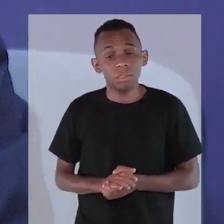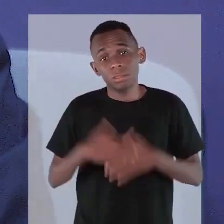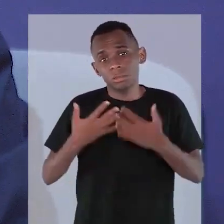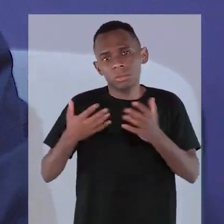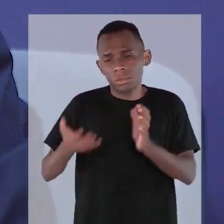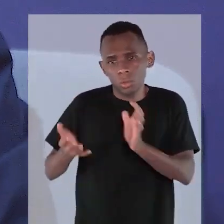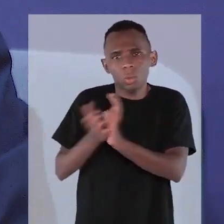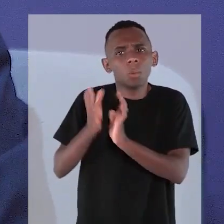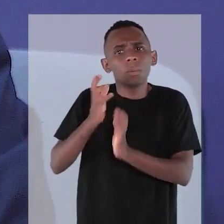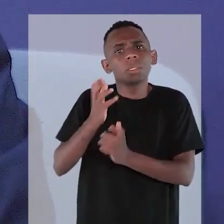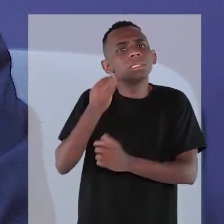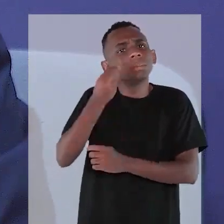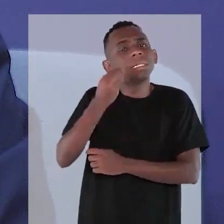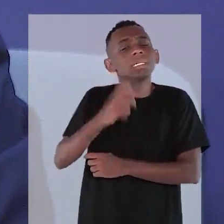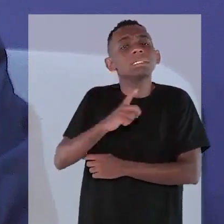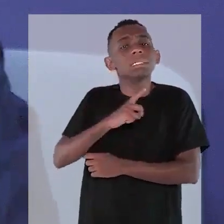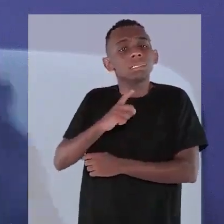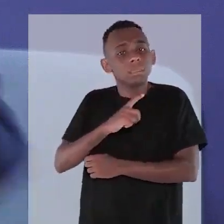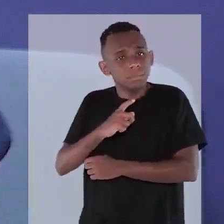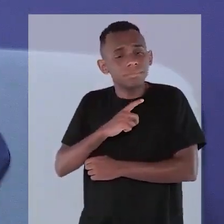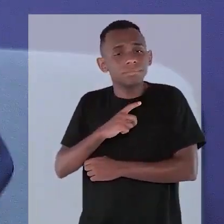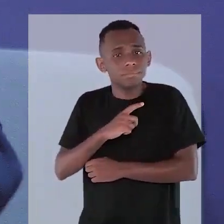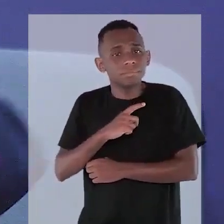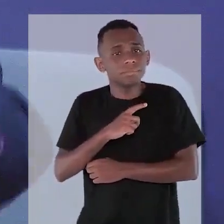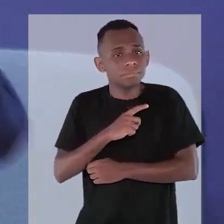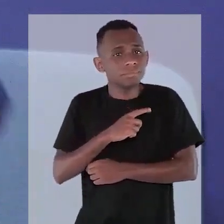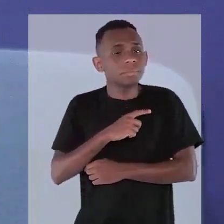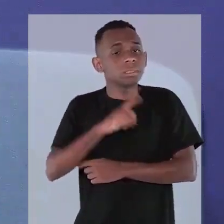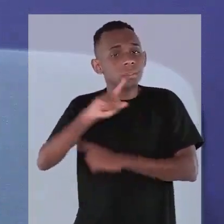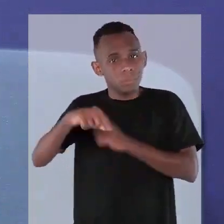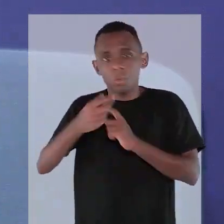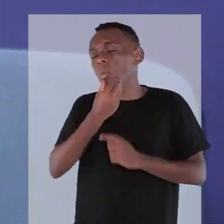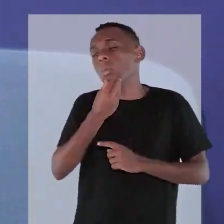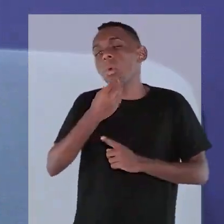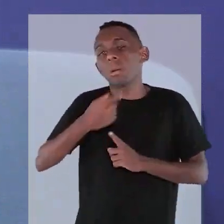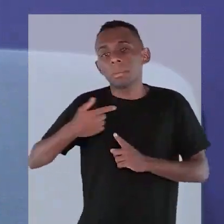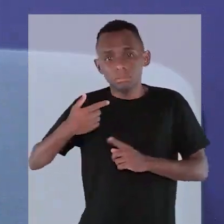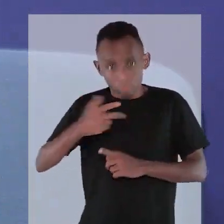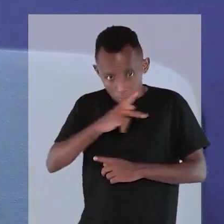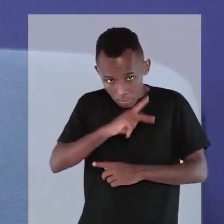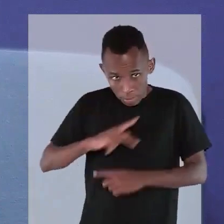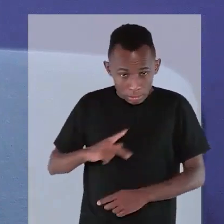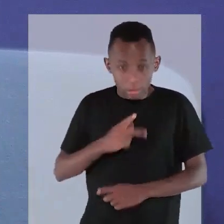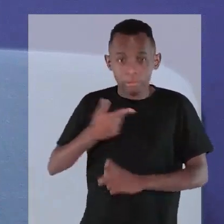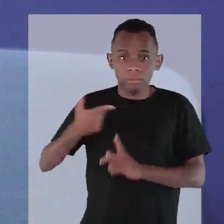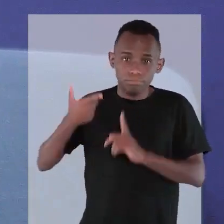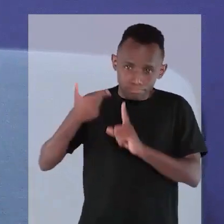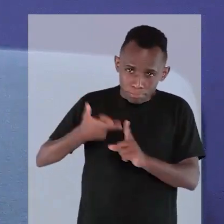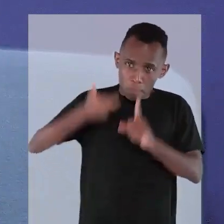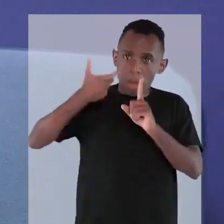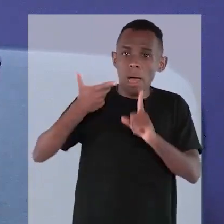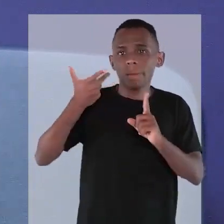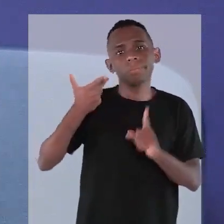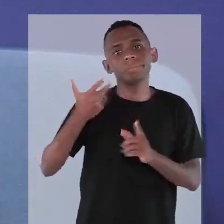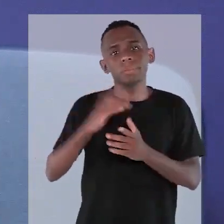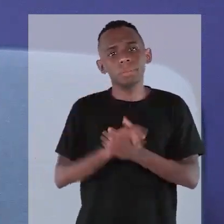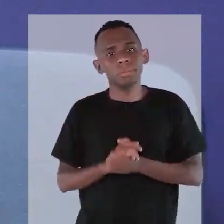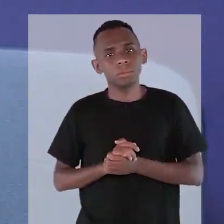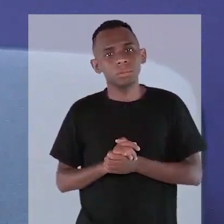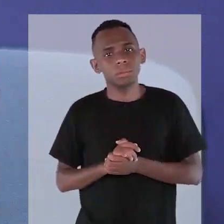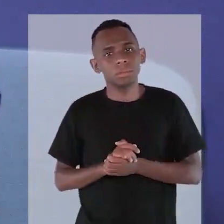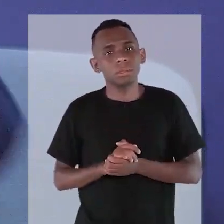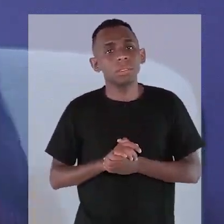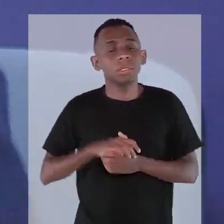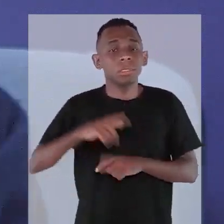nessa experiência do governo do Dollfuss. O Dollfuss é assassinado, o sucessor dele, o Schuschnigg, vai passar todo o período